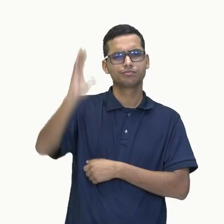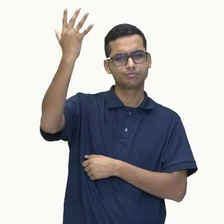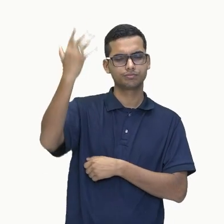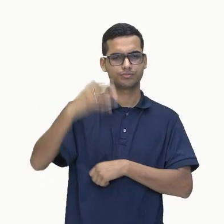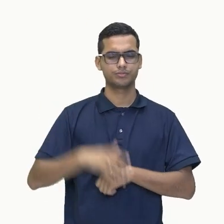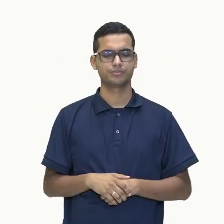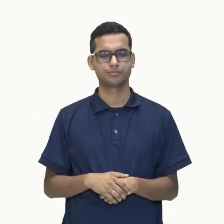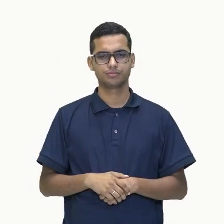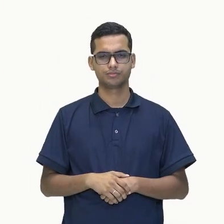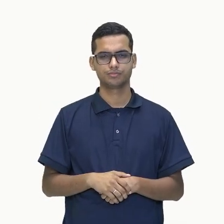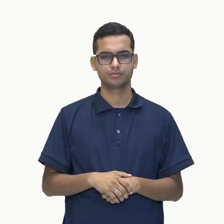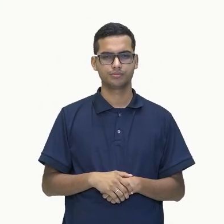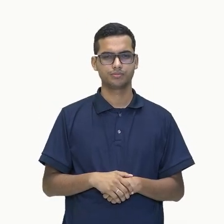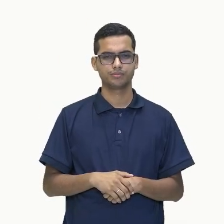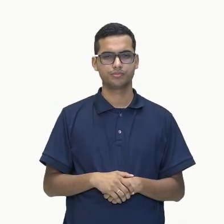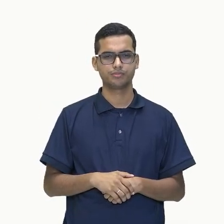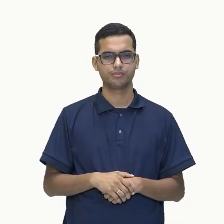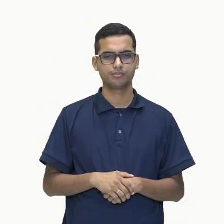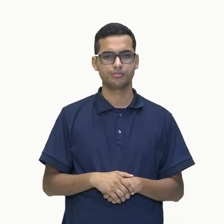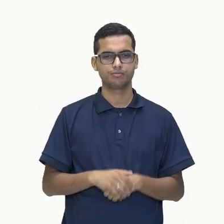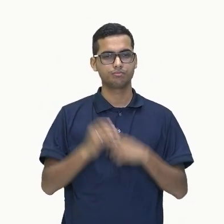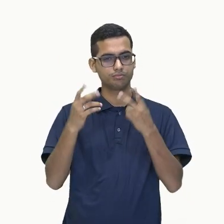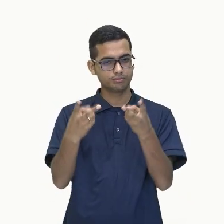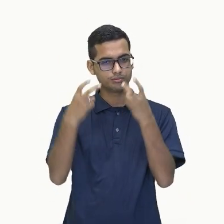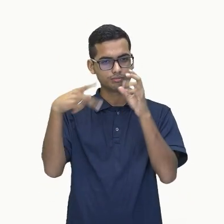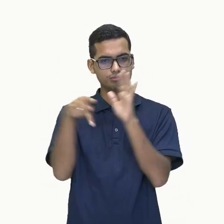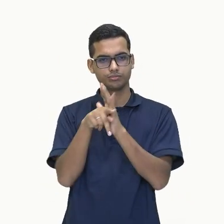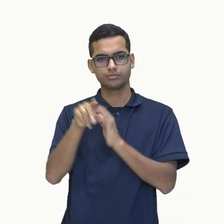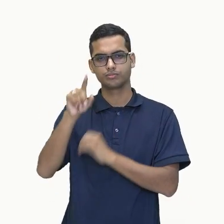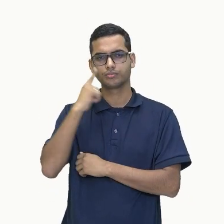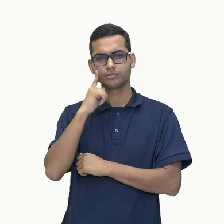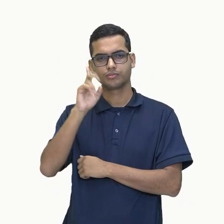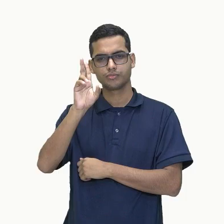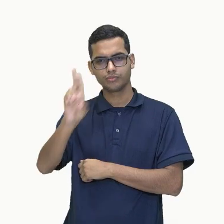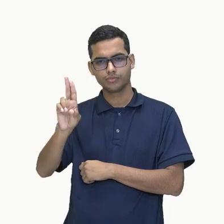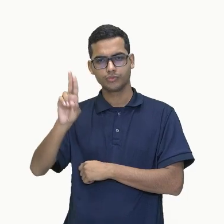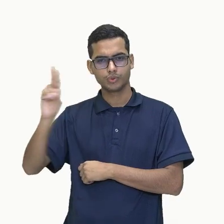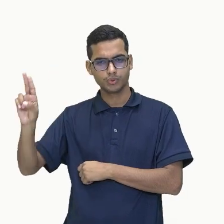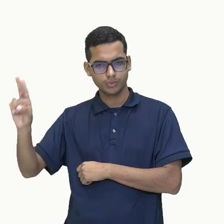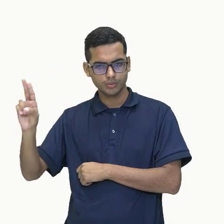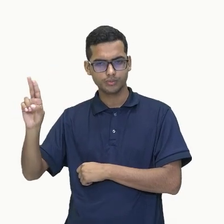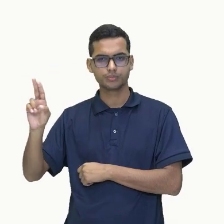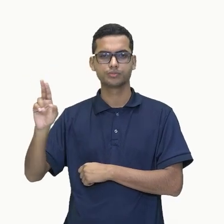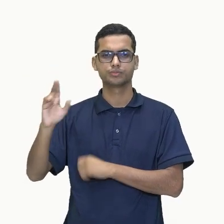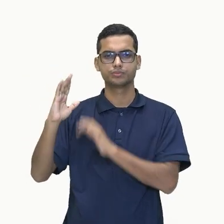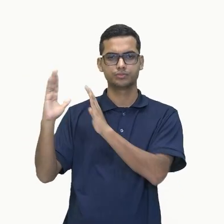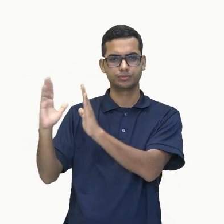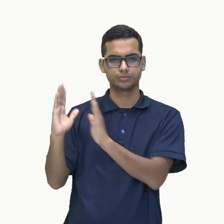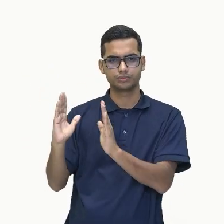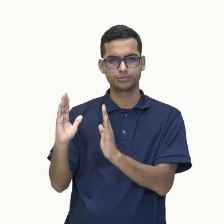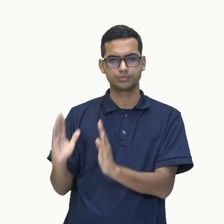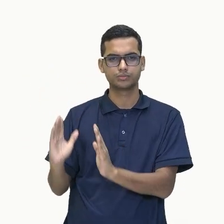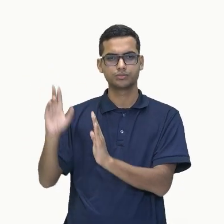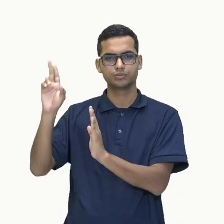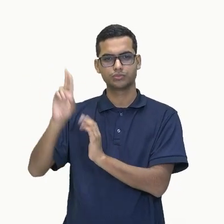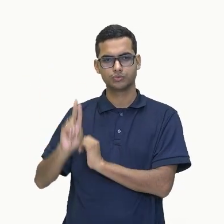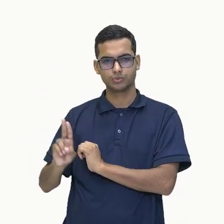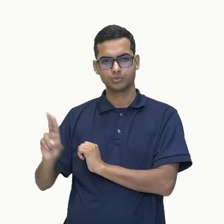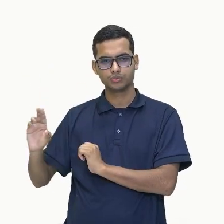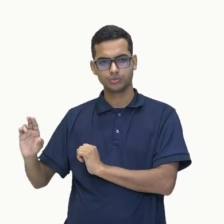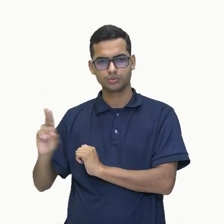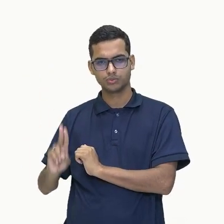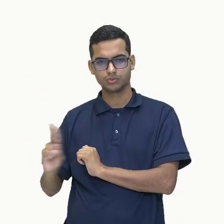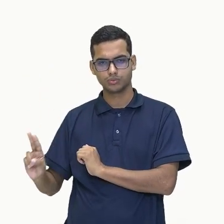Aqui, note que é U, né? Aqui U, aqui U, aqui U. Aí a gente